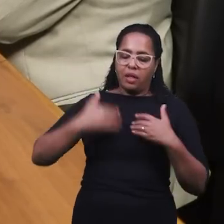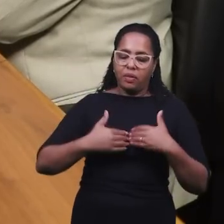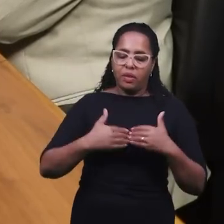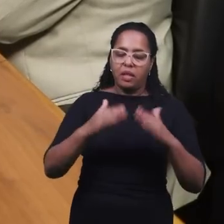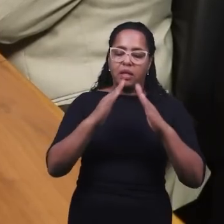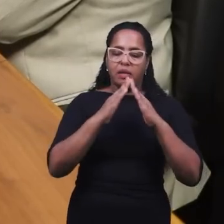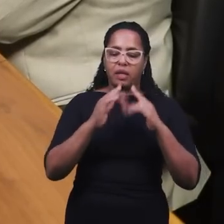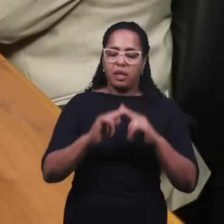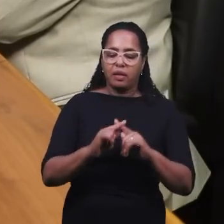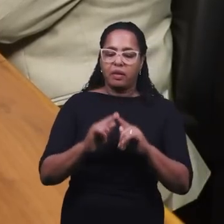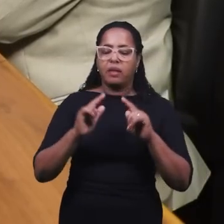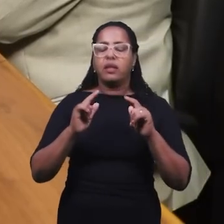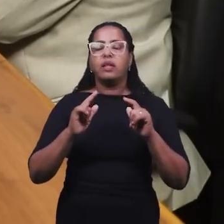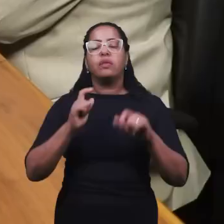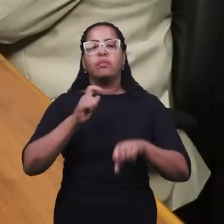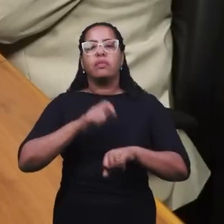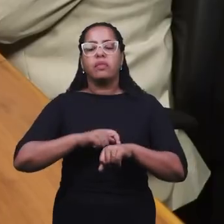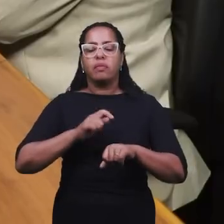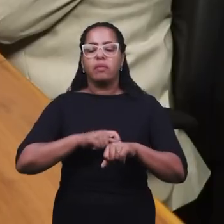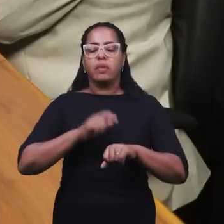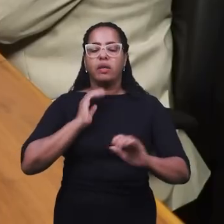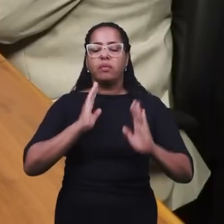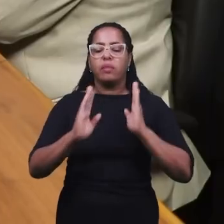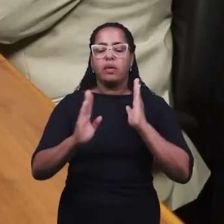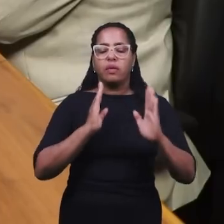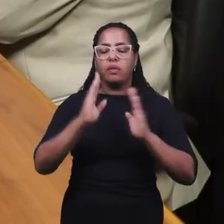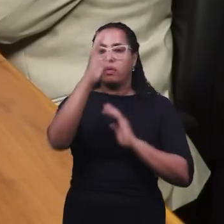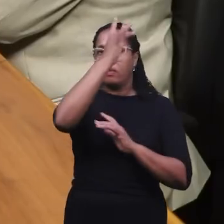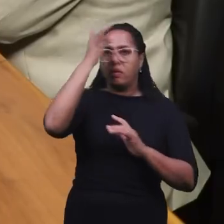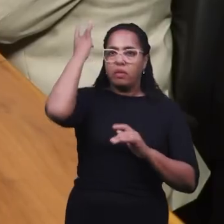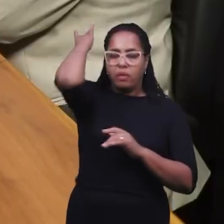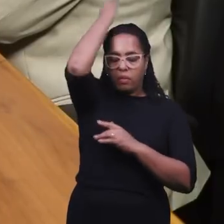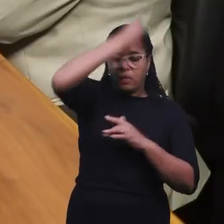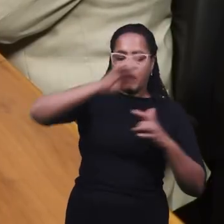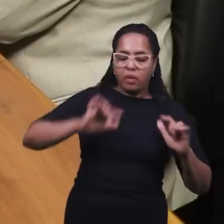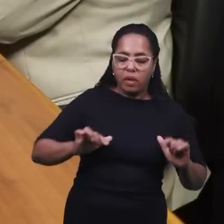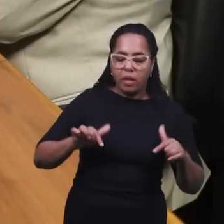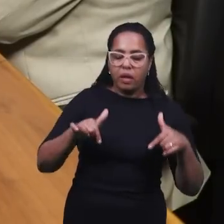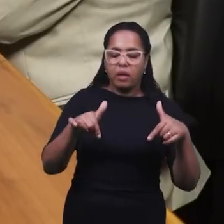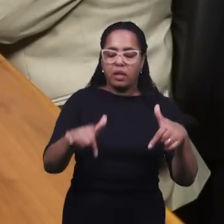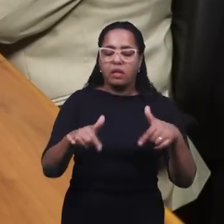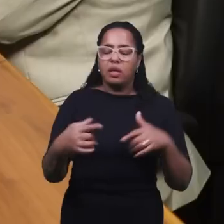Davi. Isso. Então, aí é que entra, já que a igreja